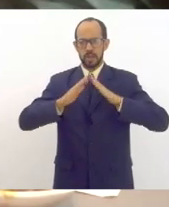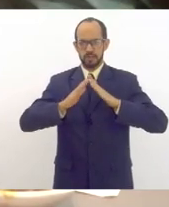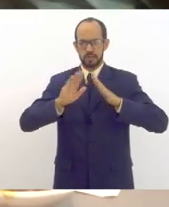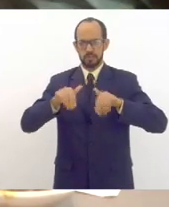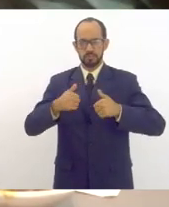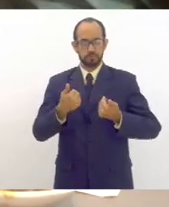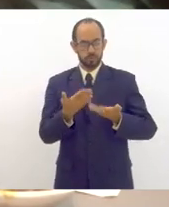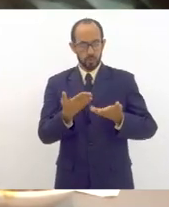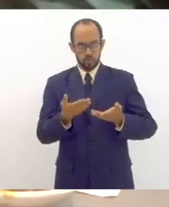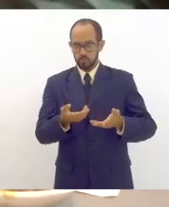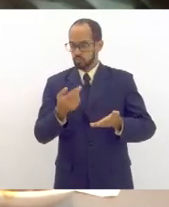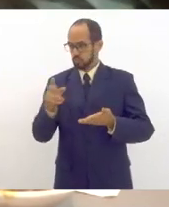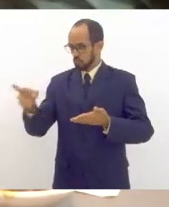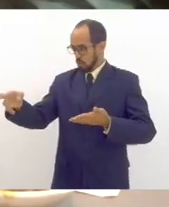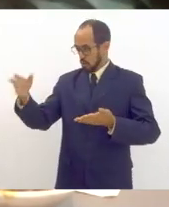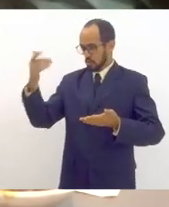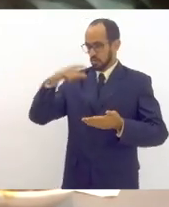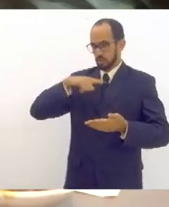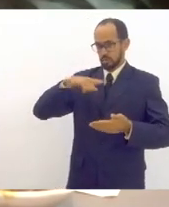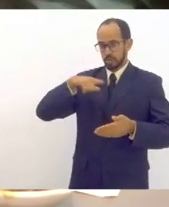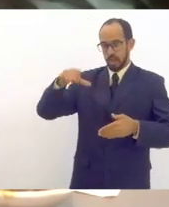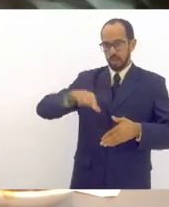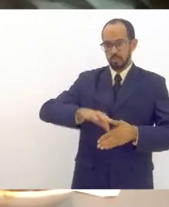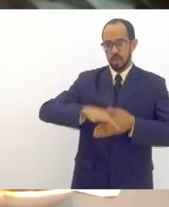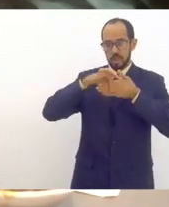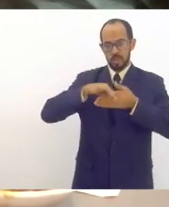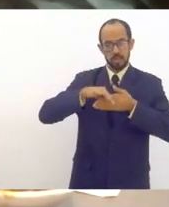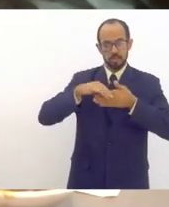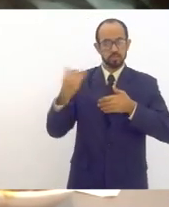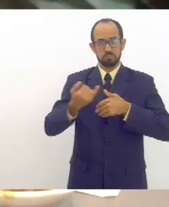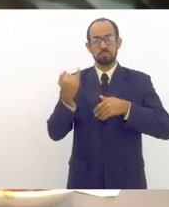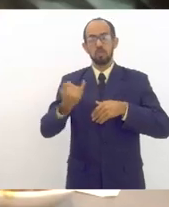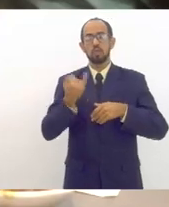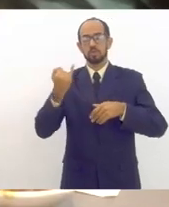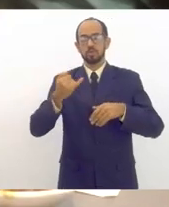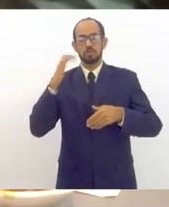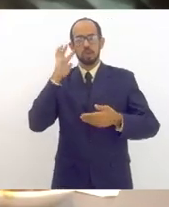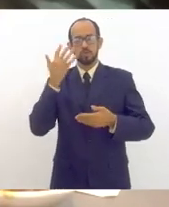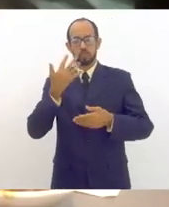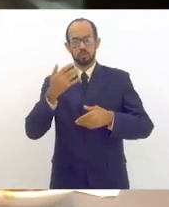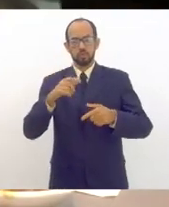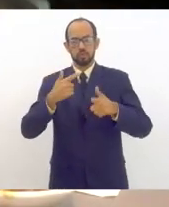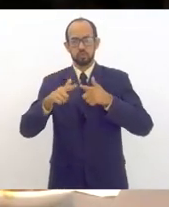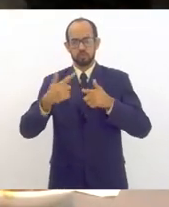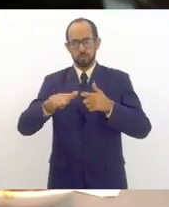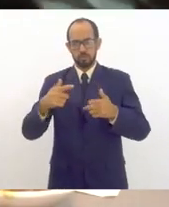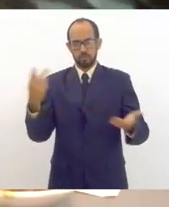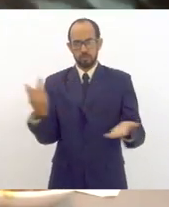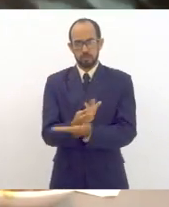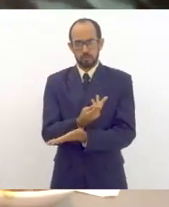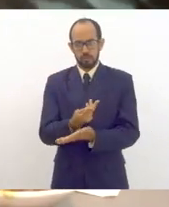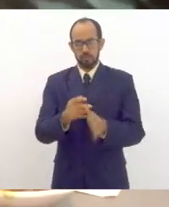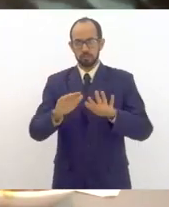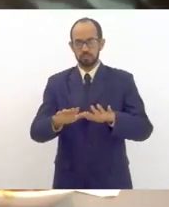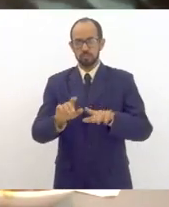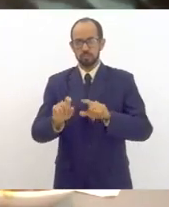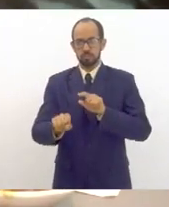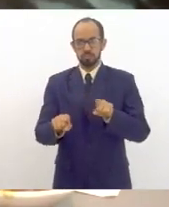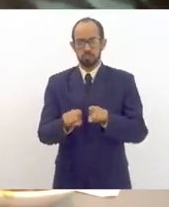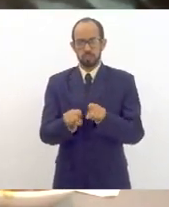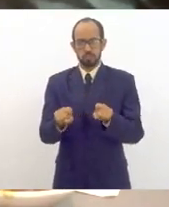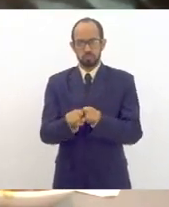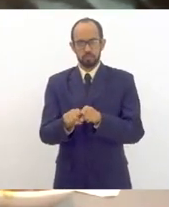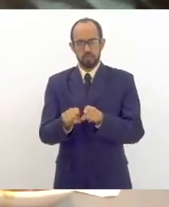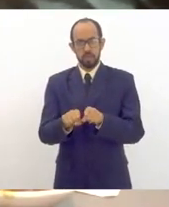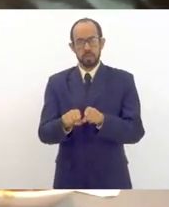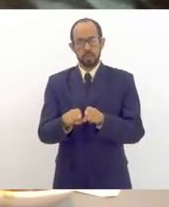Vossa Excelência tem um protagonismo, né, na solução dos problemas que surgem. Mas eu vou correr o risco de